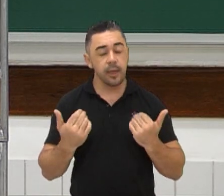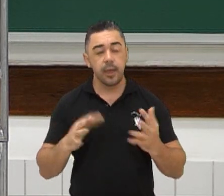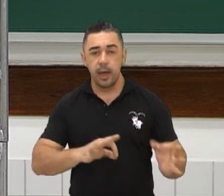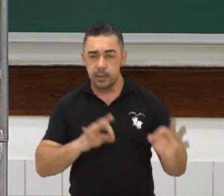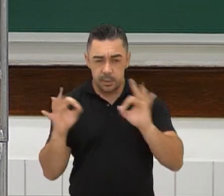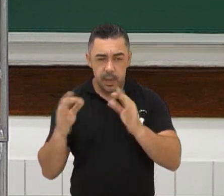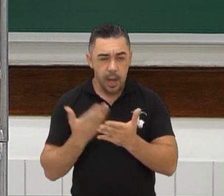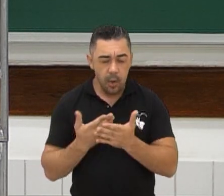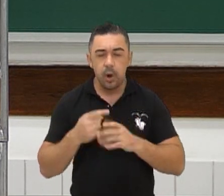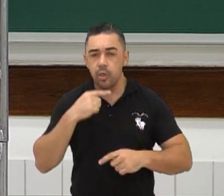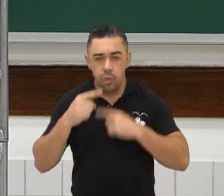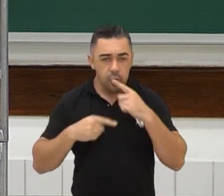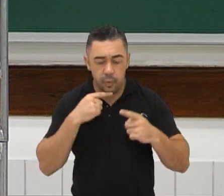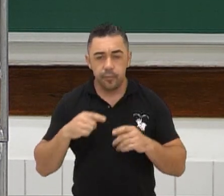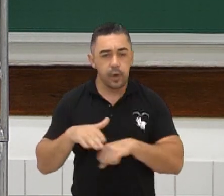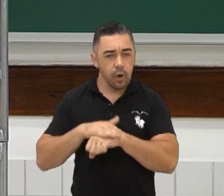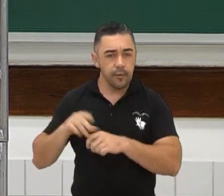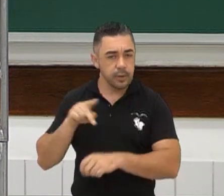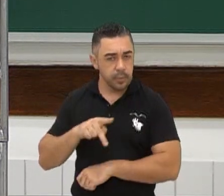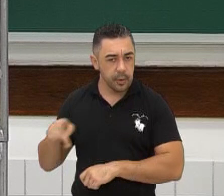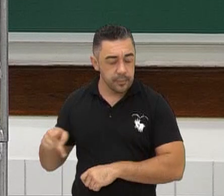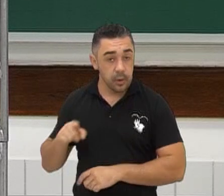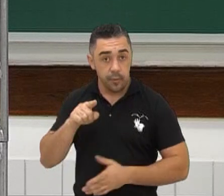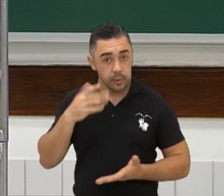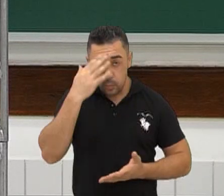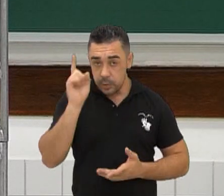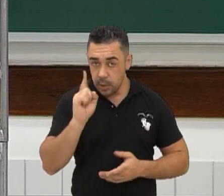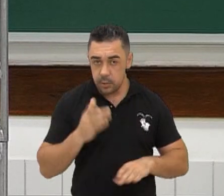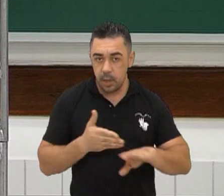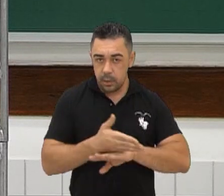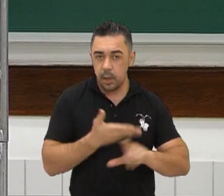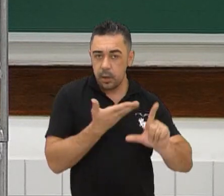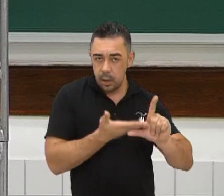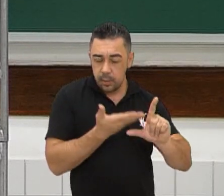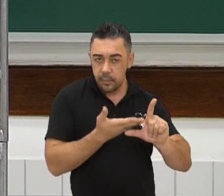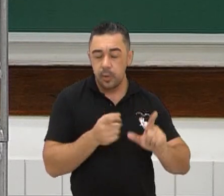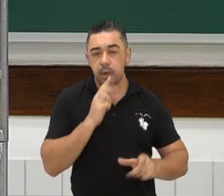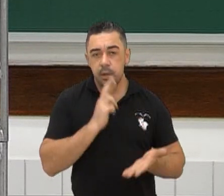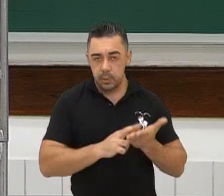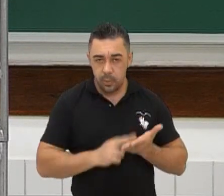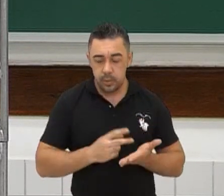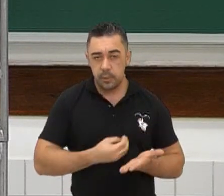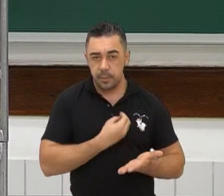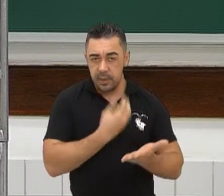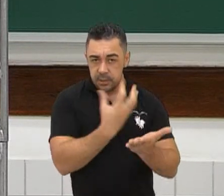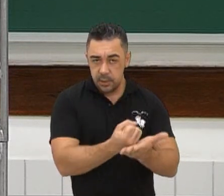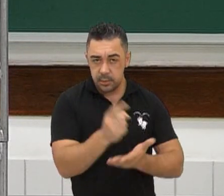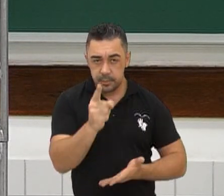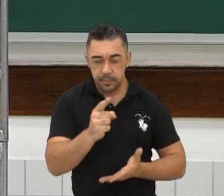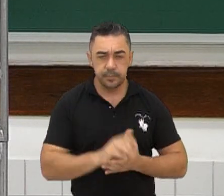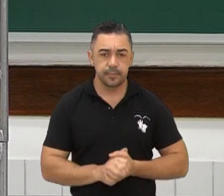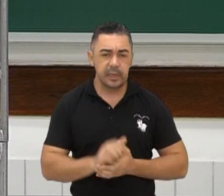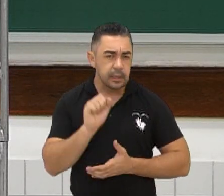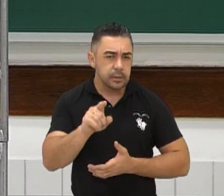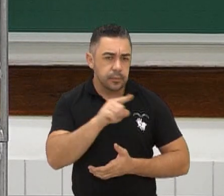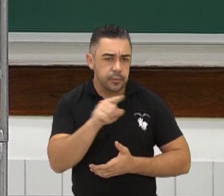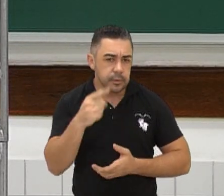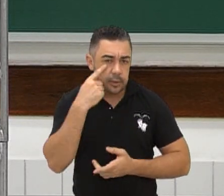aula, tire suas dúvidas com os professores e não esqueça de fazer as atividades no Classroom para garantir a sua presença. E